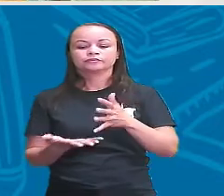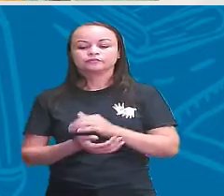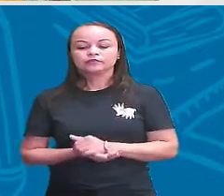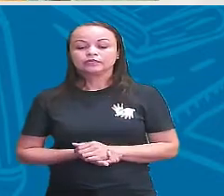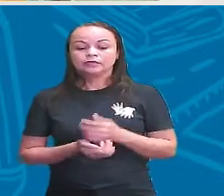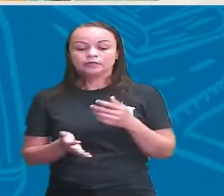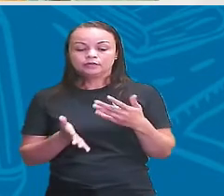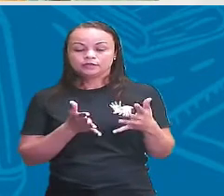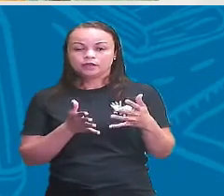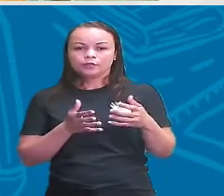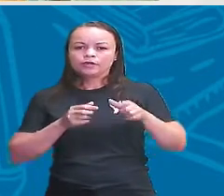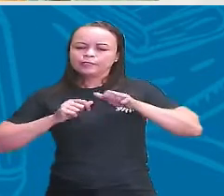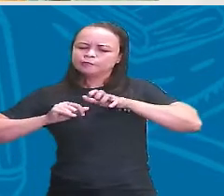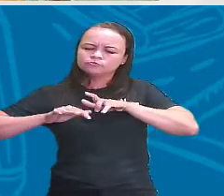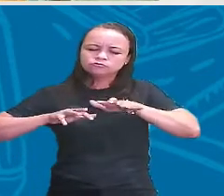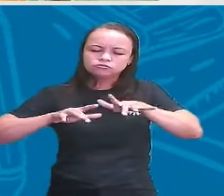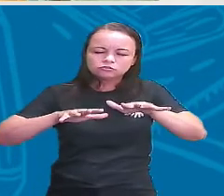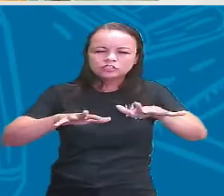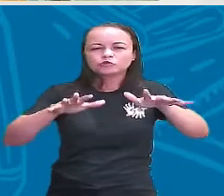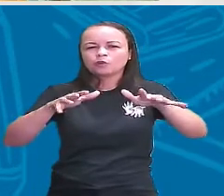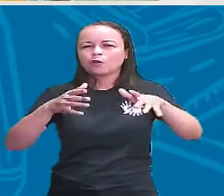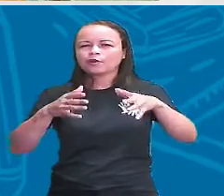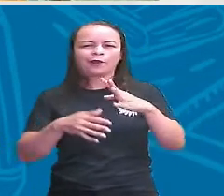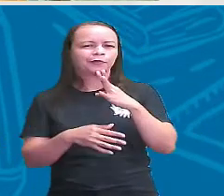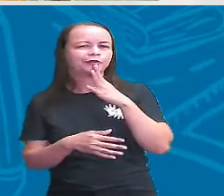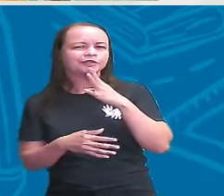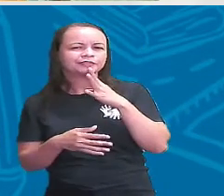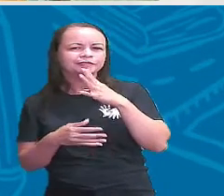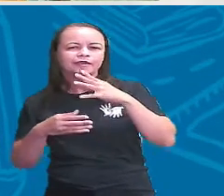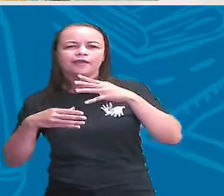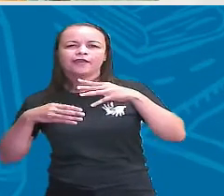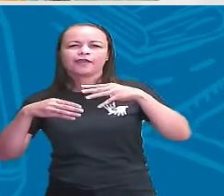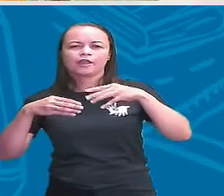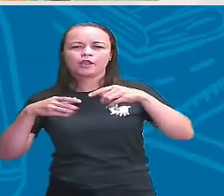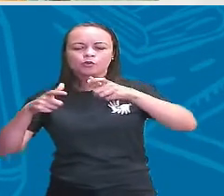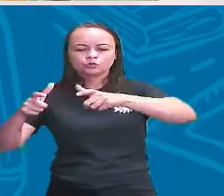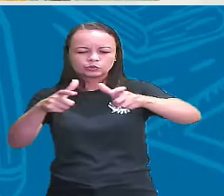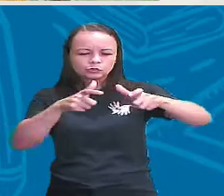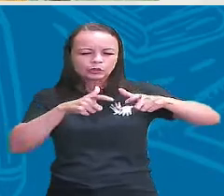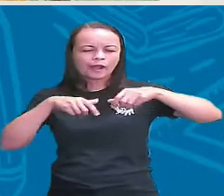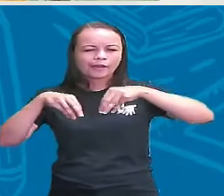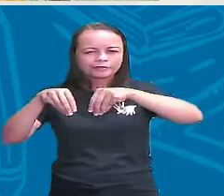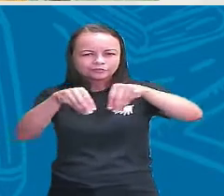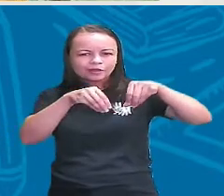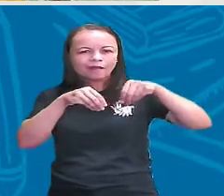eram isso, eles queriam explorar, queriam conhecer as terras que tinham pelo oceano,